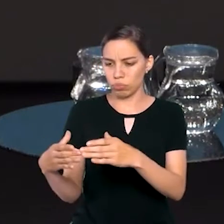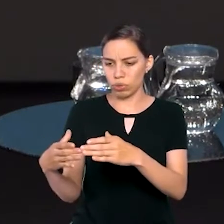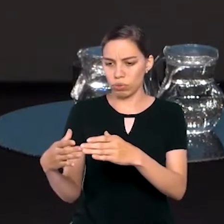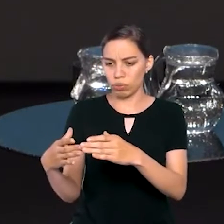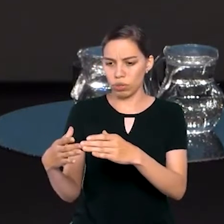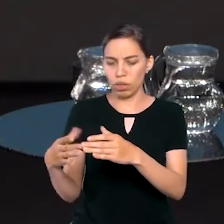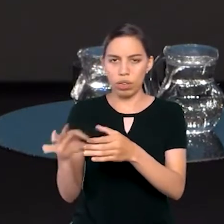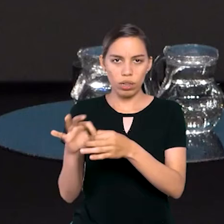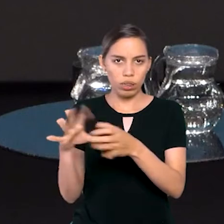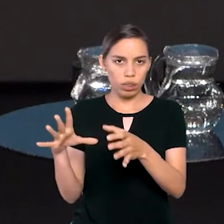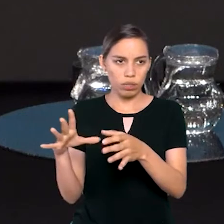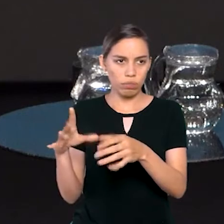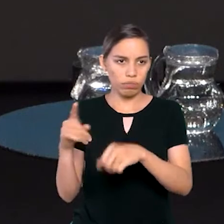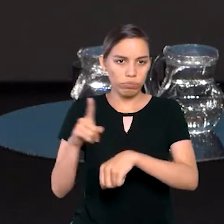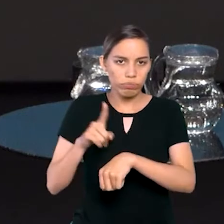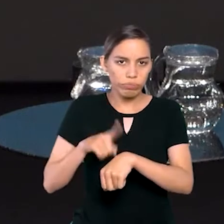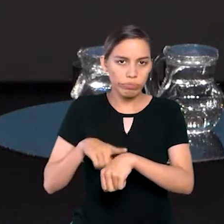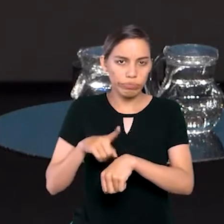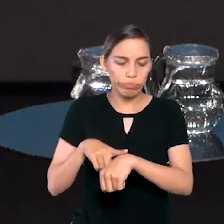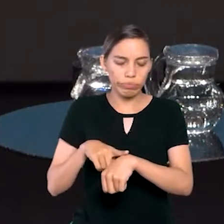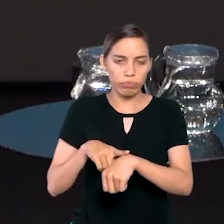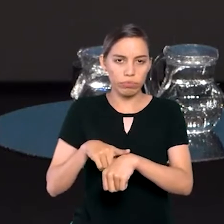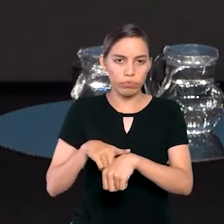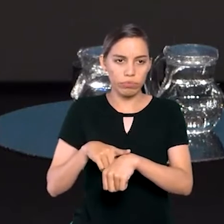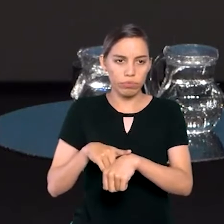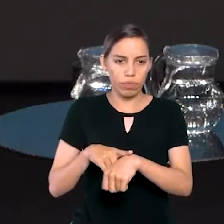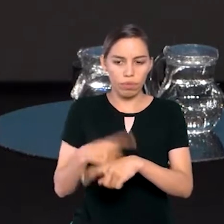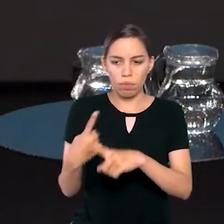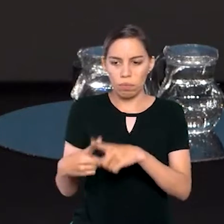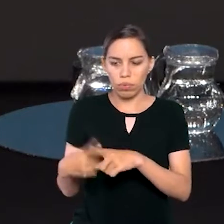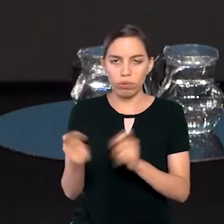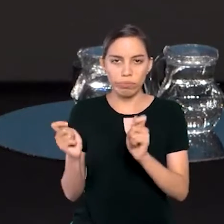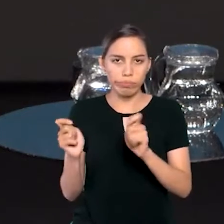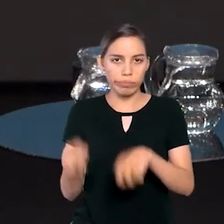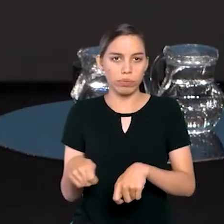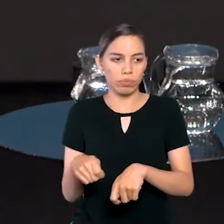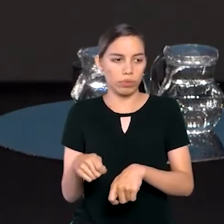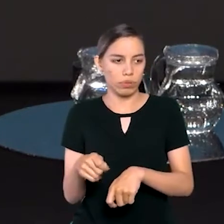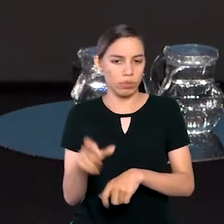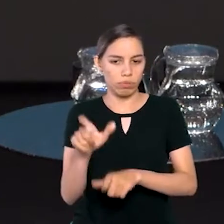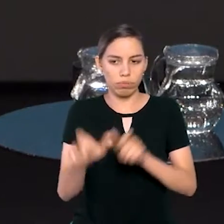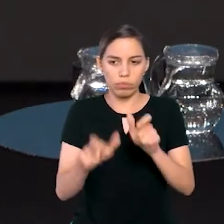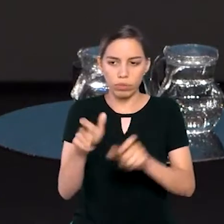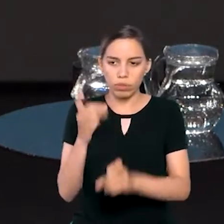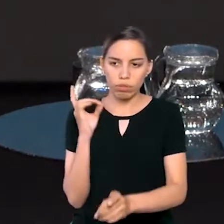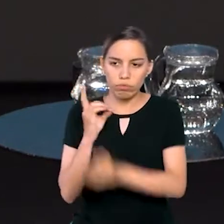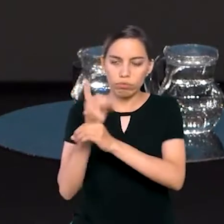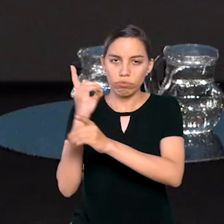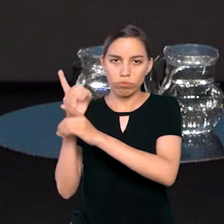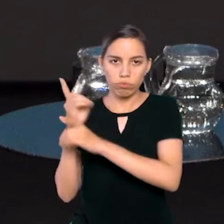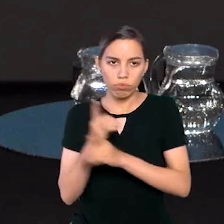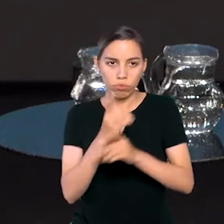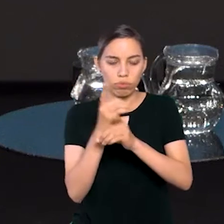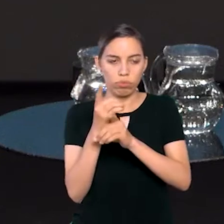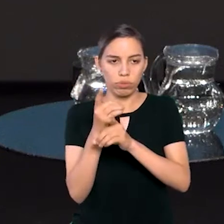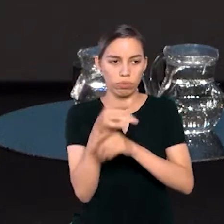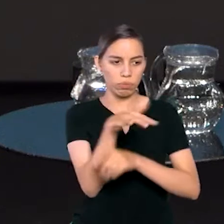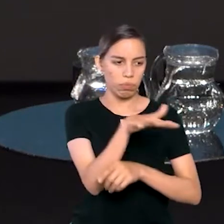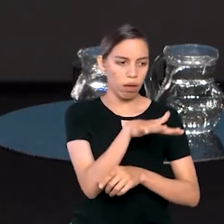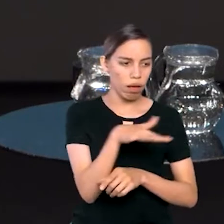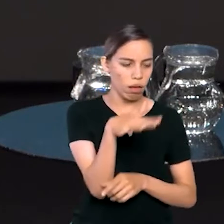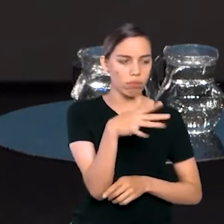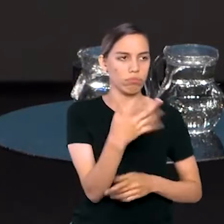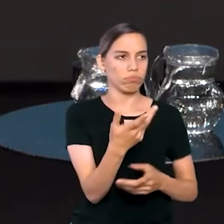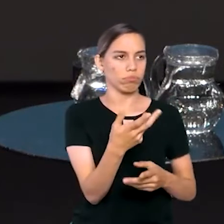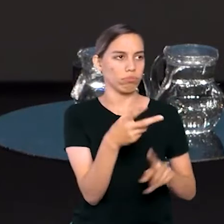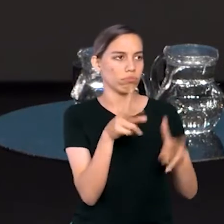temporária, é uma ideia muito atraente, porque ela permite que a gente se encontre em torno de algum